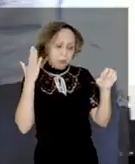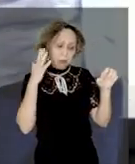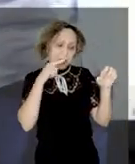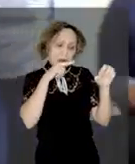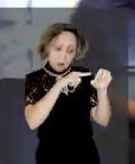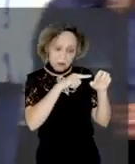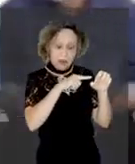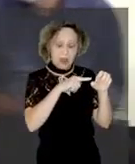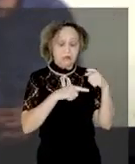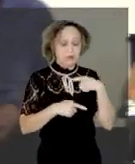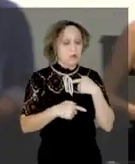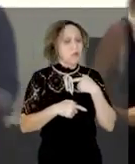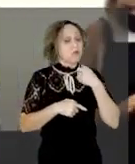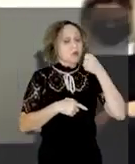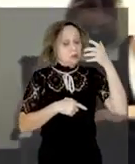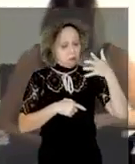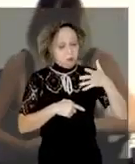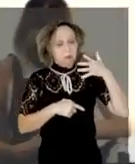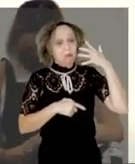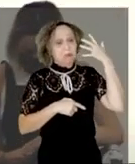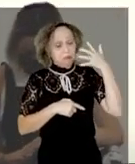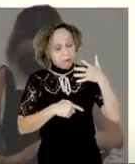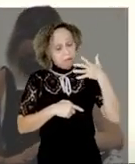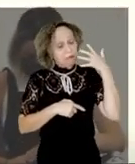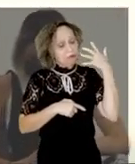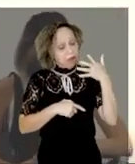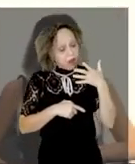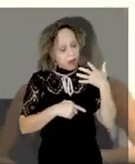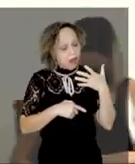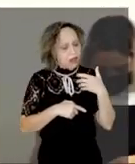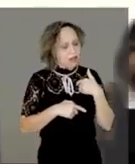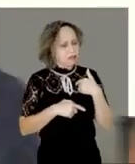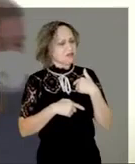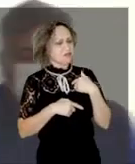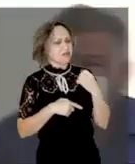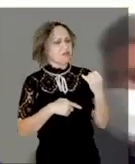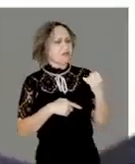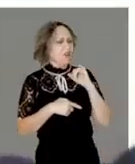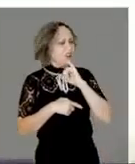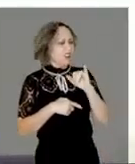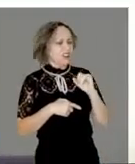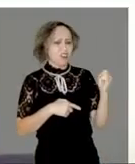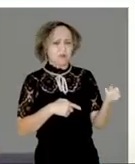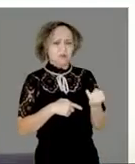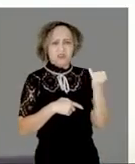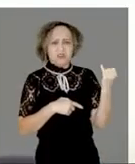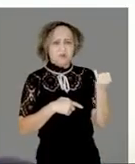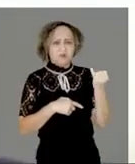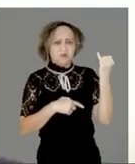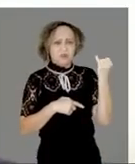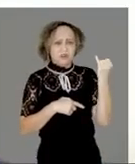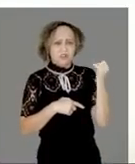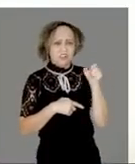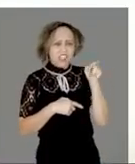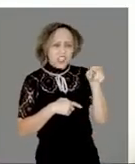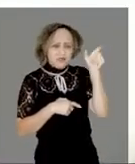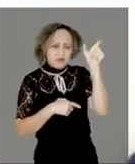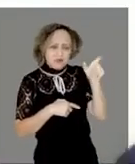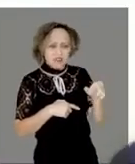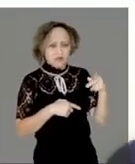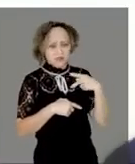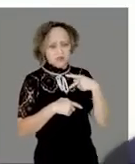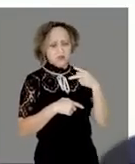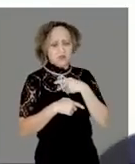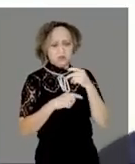convencer muitos e muitos pastores de todas as igrejas evangélicas de todo o Brasil